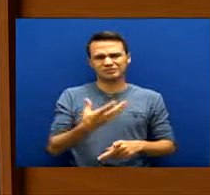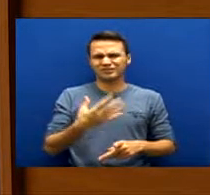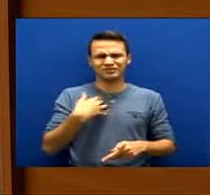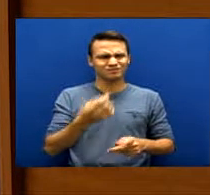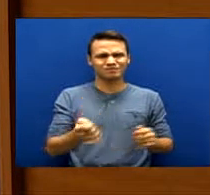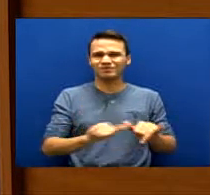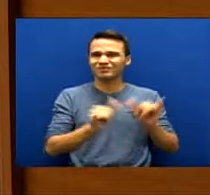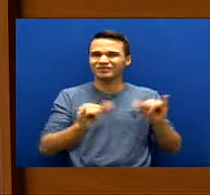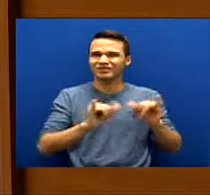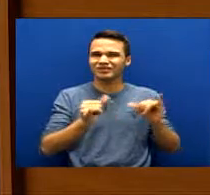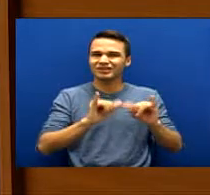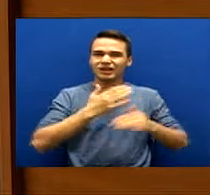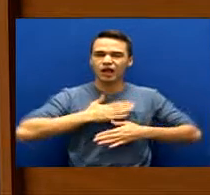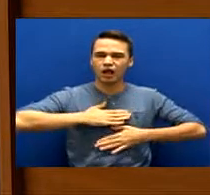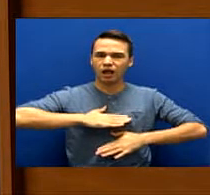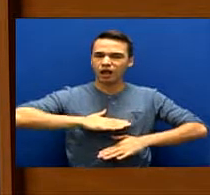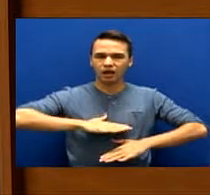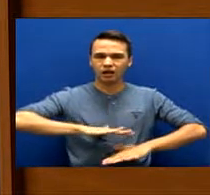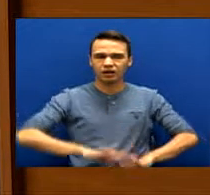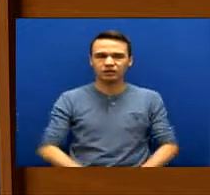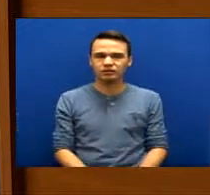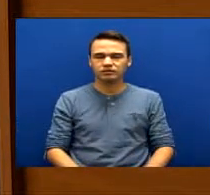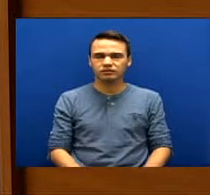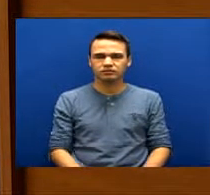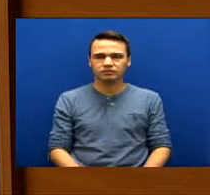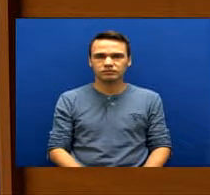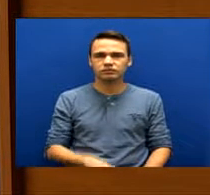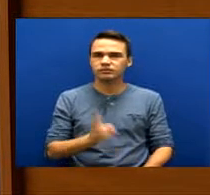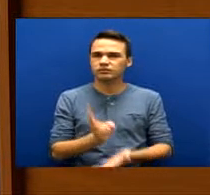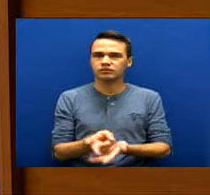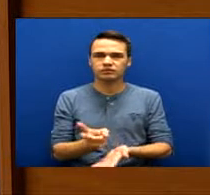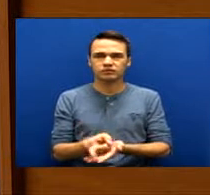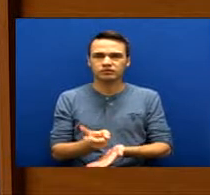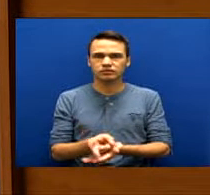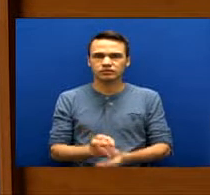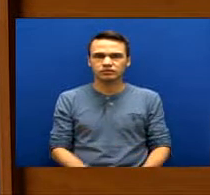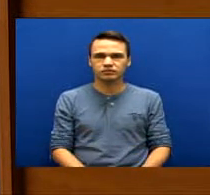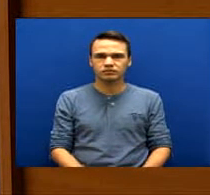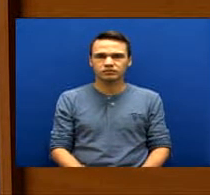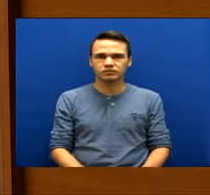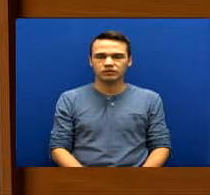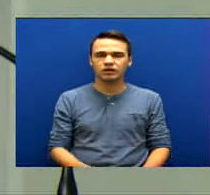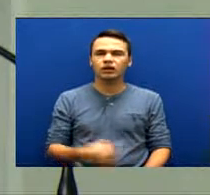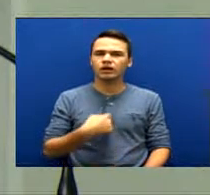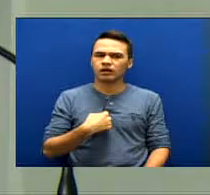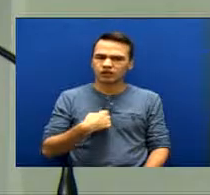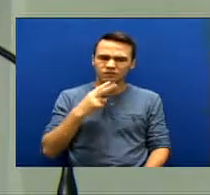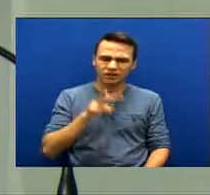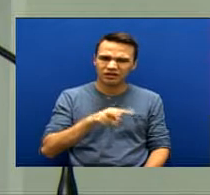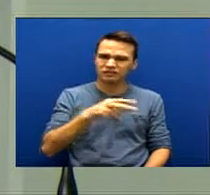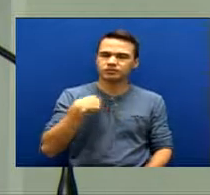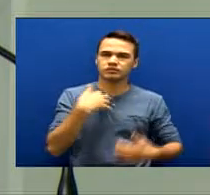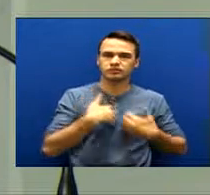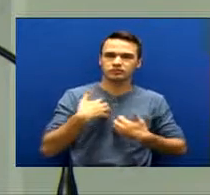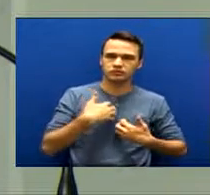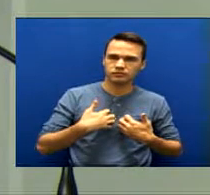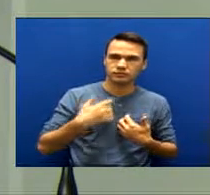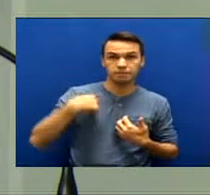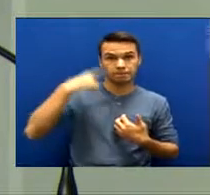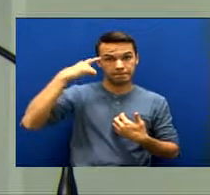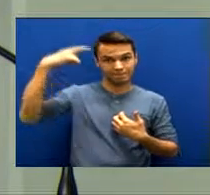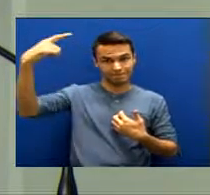Um dia, eu tenho um filho que já é grande, e esse meu filho, havia uma experiência muito, muito interessante